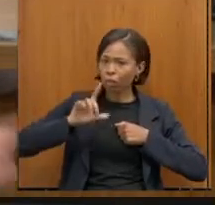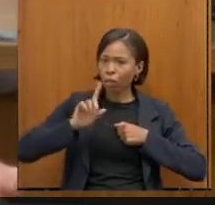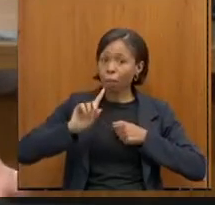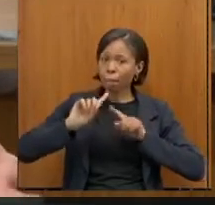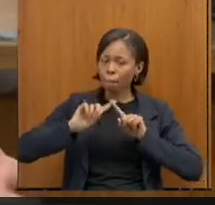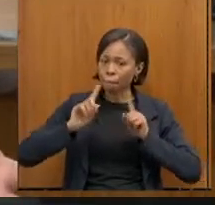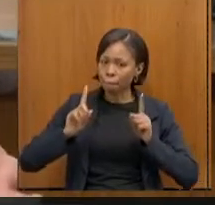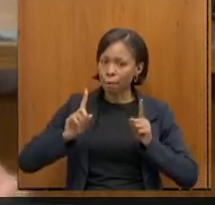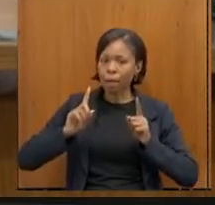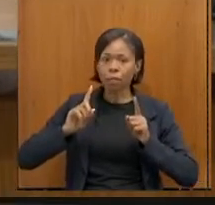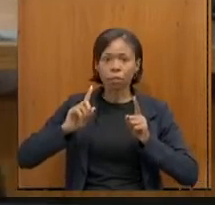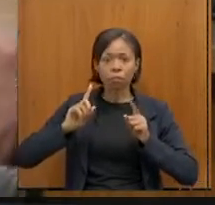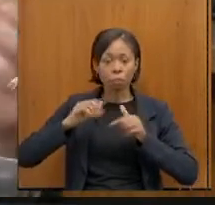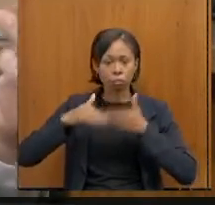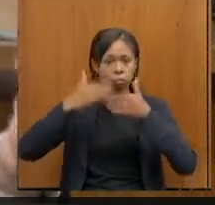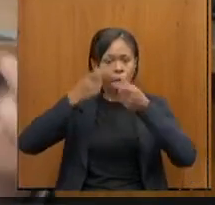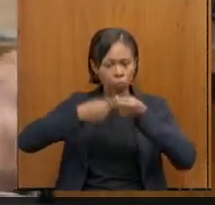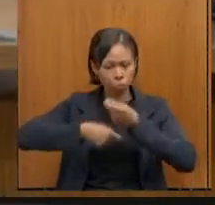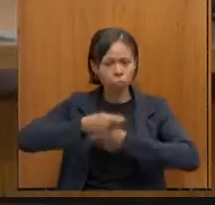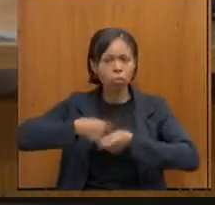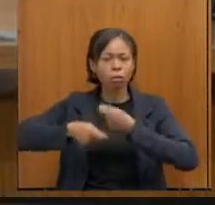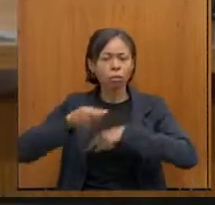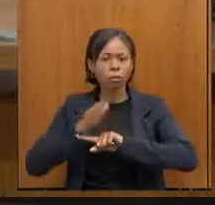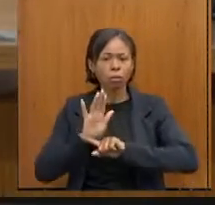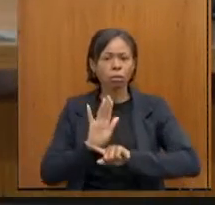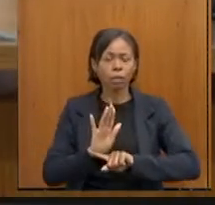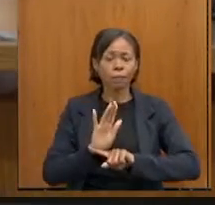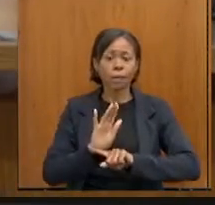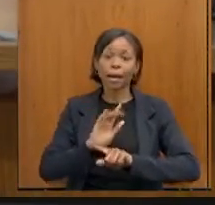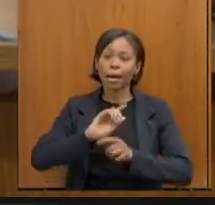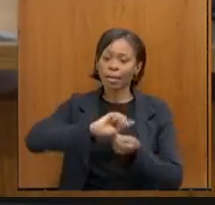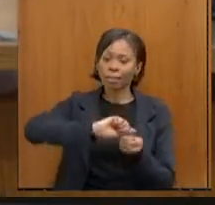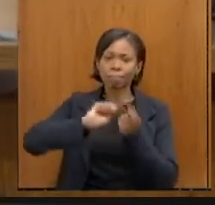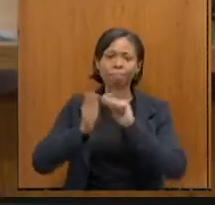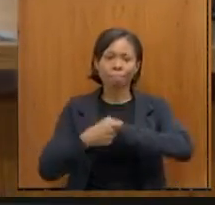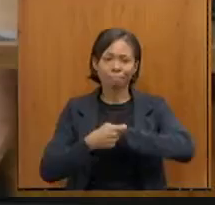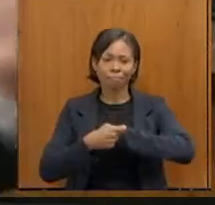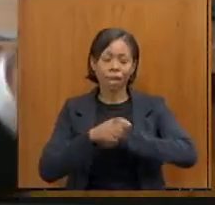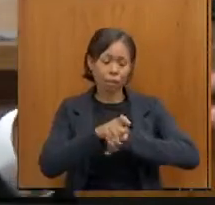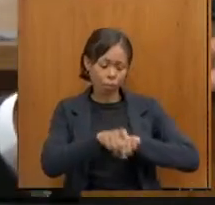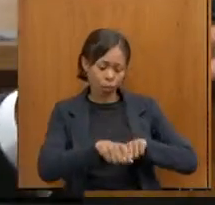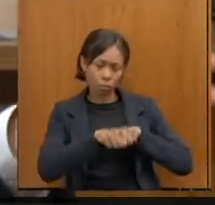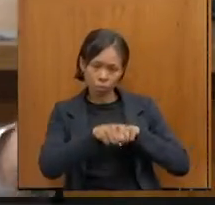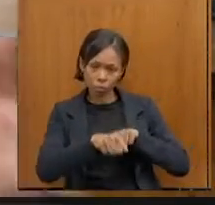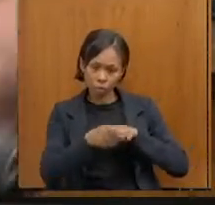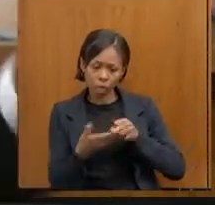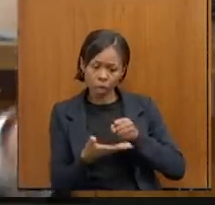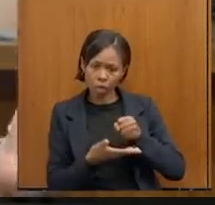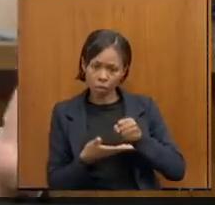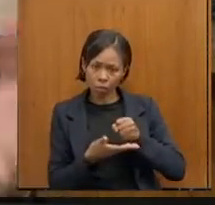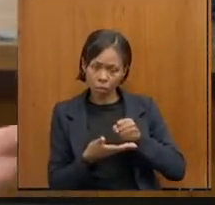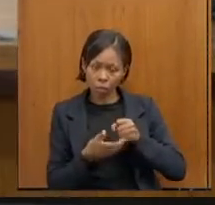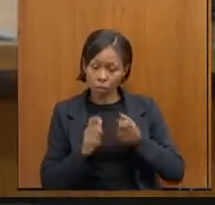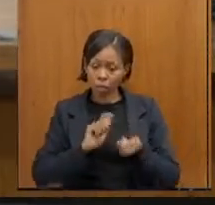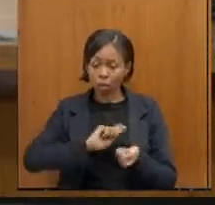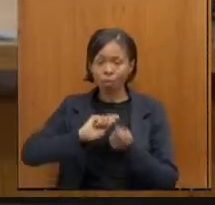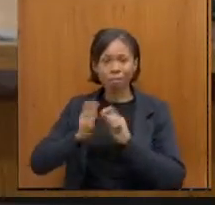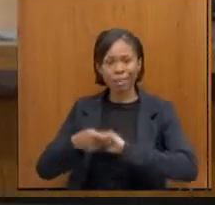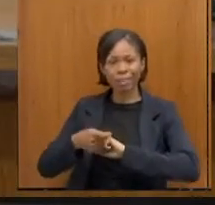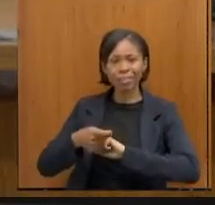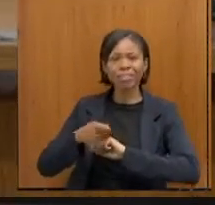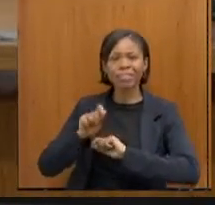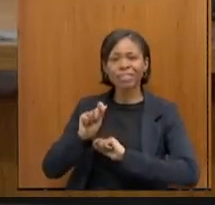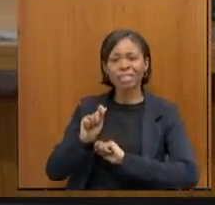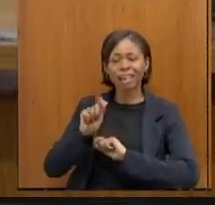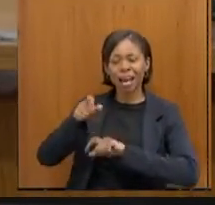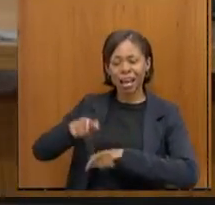desenvolver um negócio e aí a gente permite transformar a agricultura de subsistência não lembro negócio e